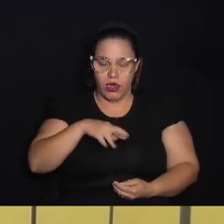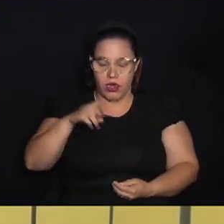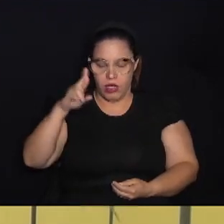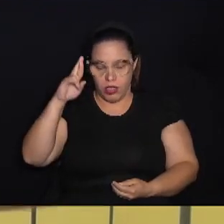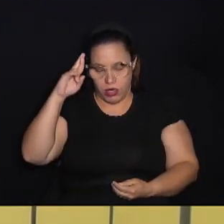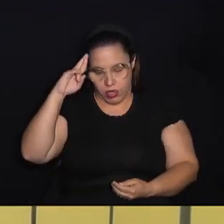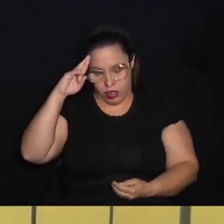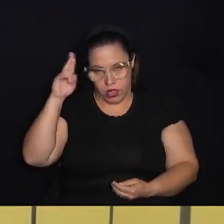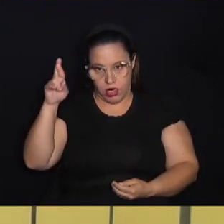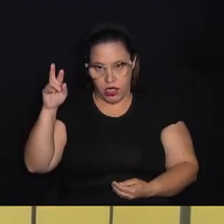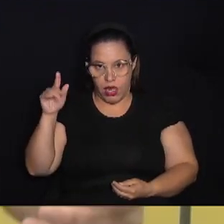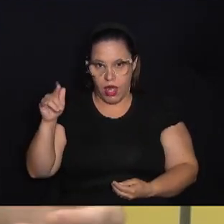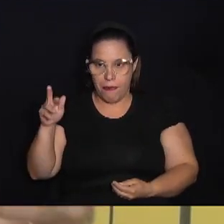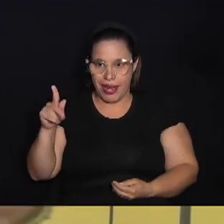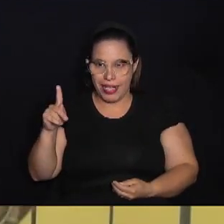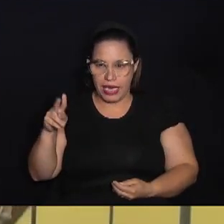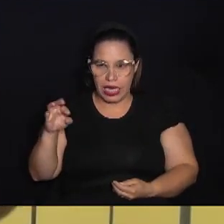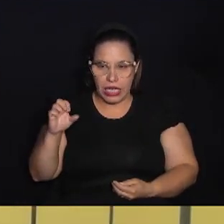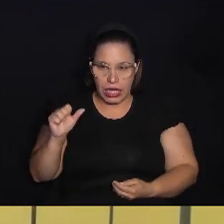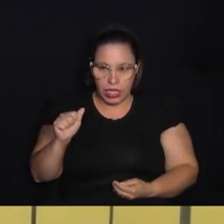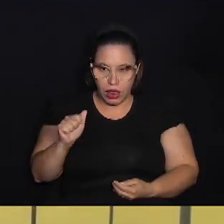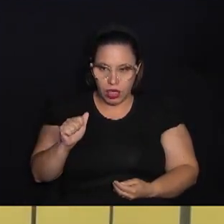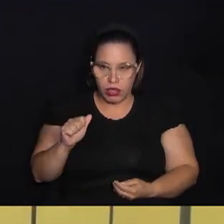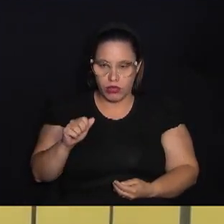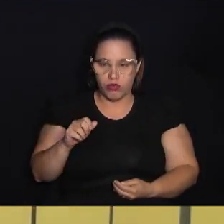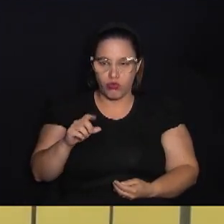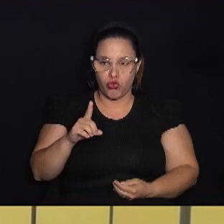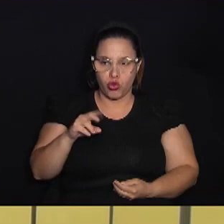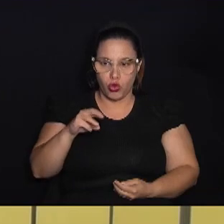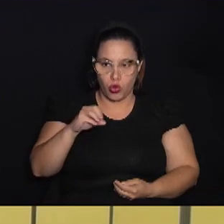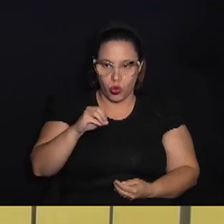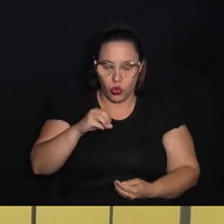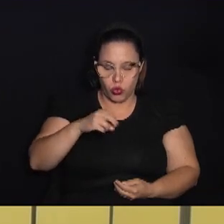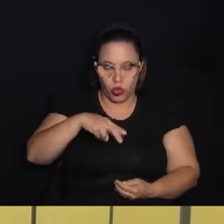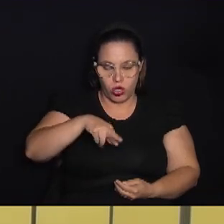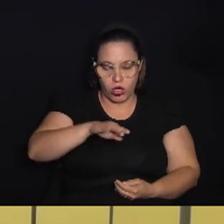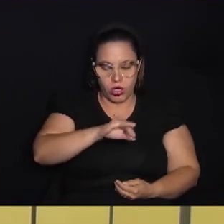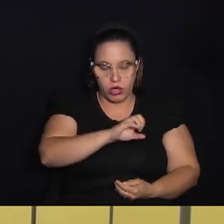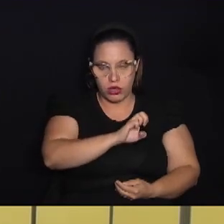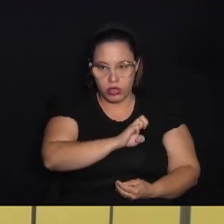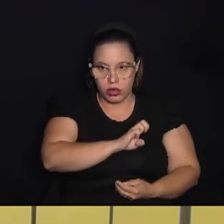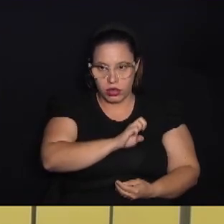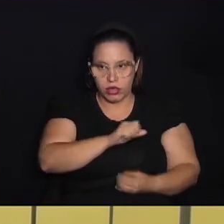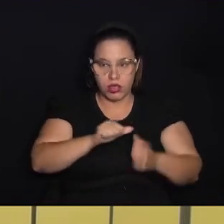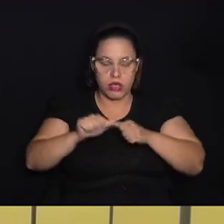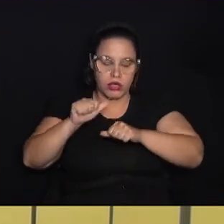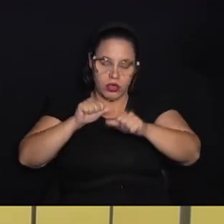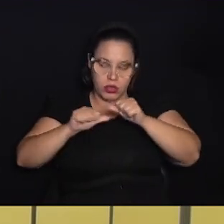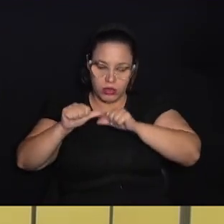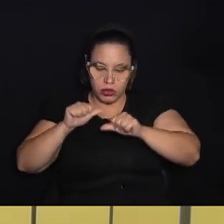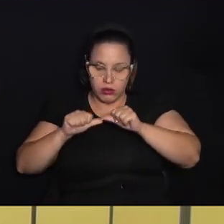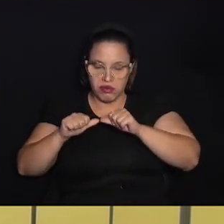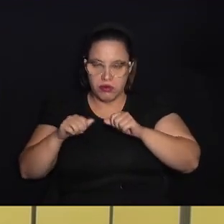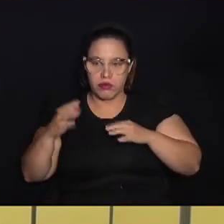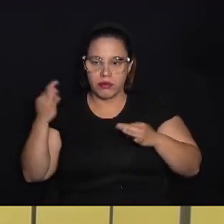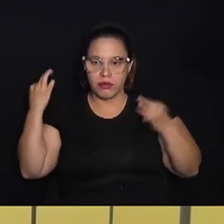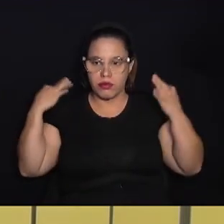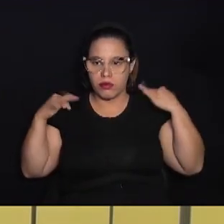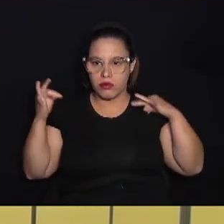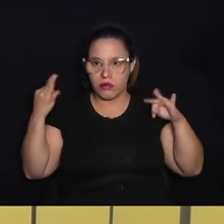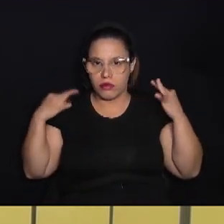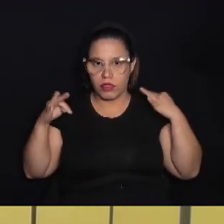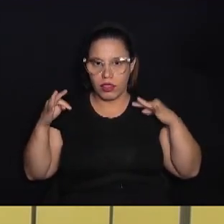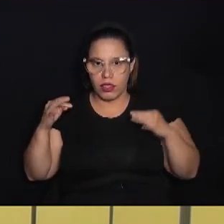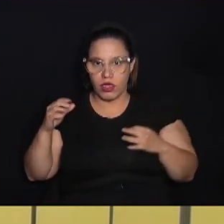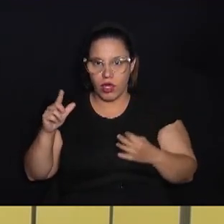as pessoas vão lá peregrinações começam a ir então a gente muda uma dinâmica de um interesse turístico que não há na cidade como tem